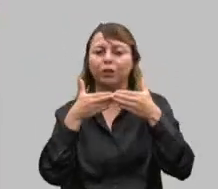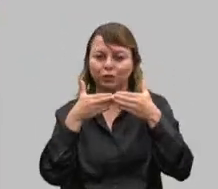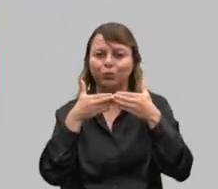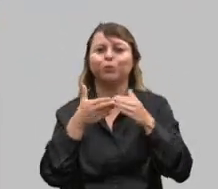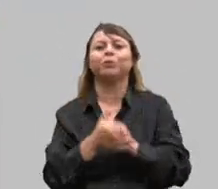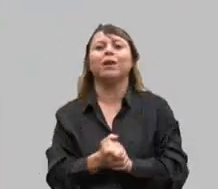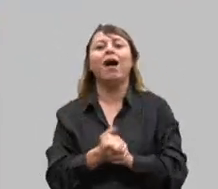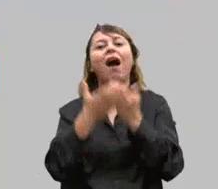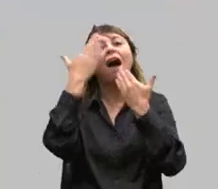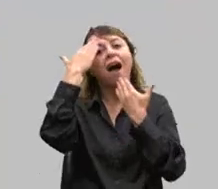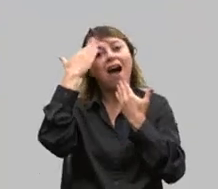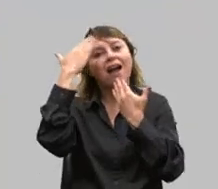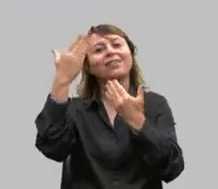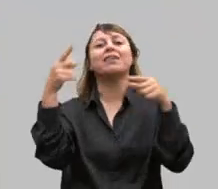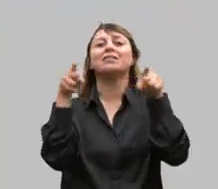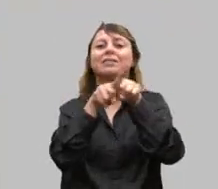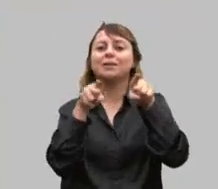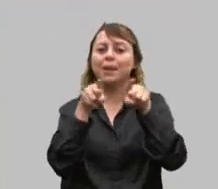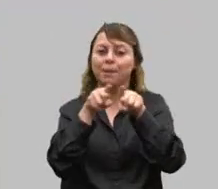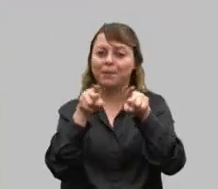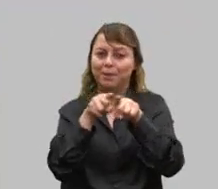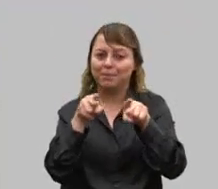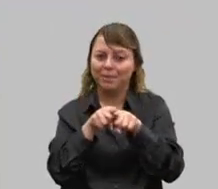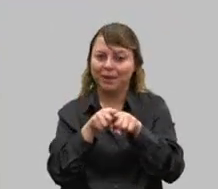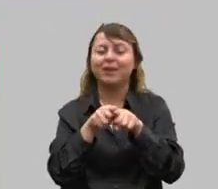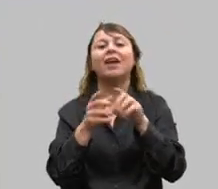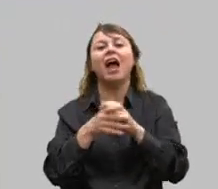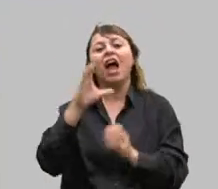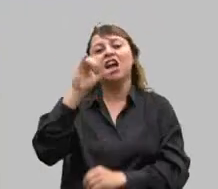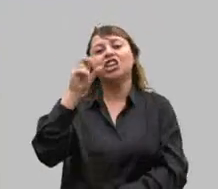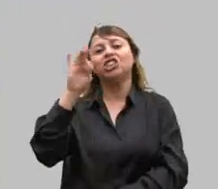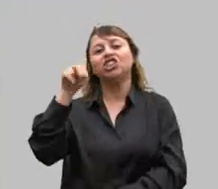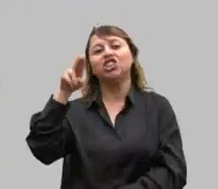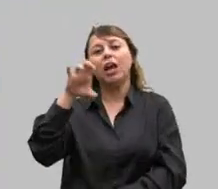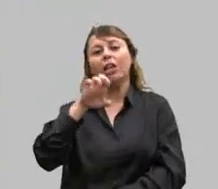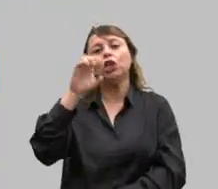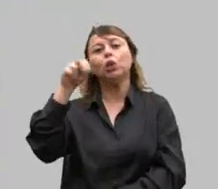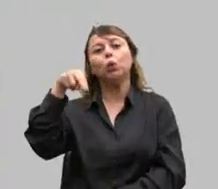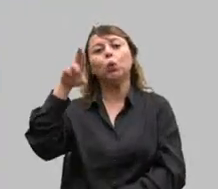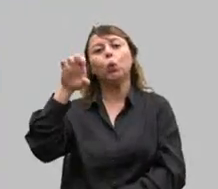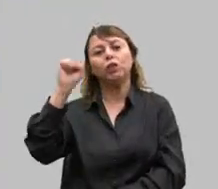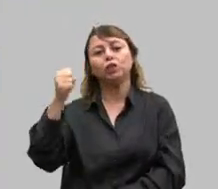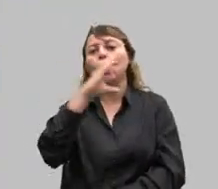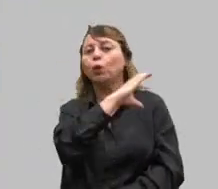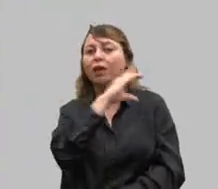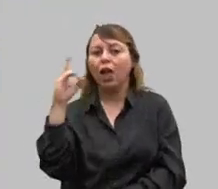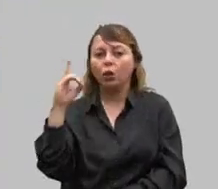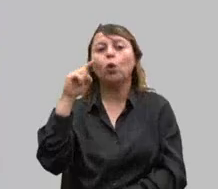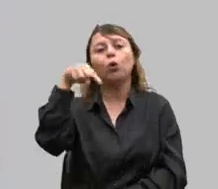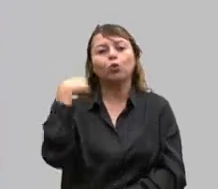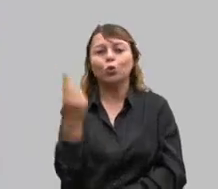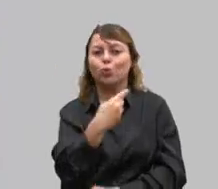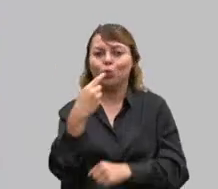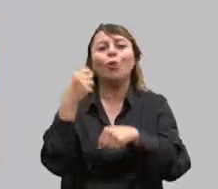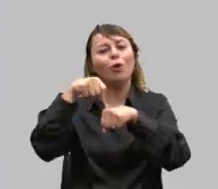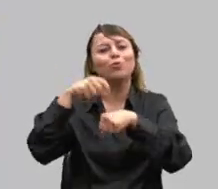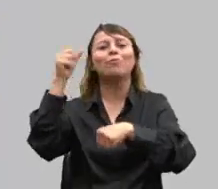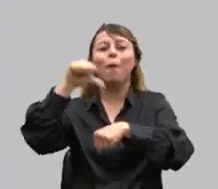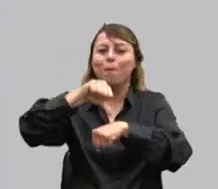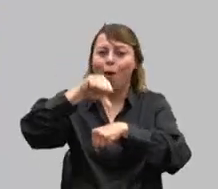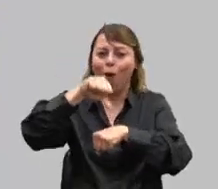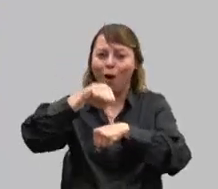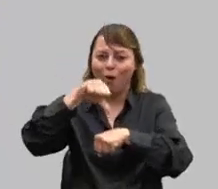Agradeço também de pronto a Cristiane Nunes coordenadora do nosso Polo como bem